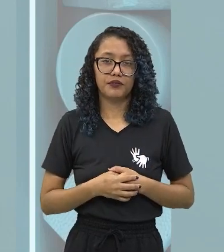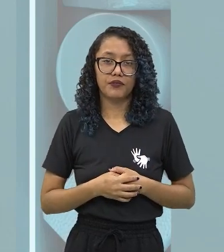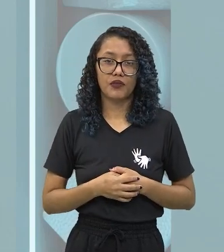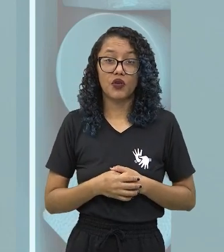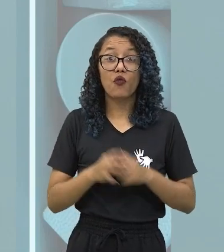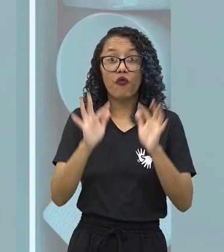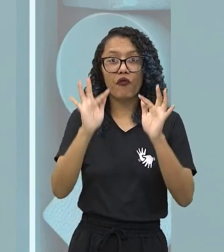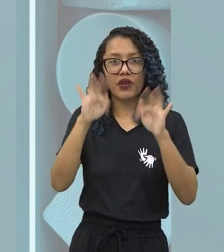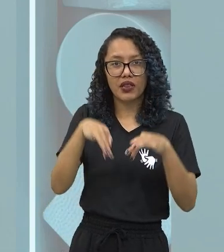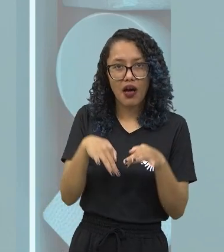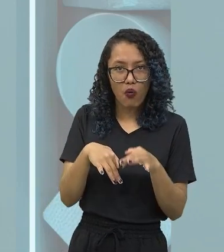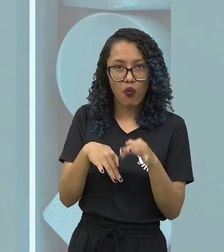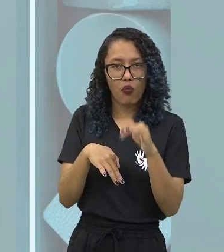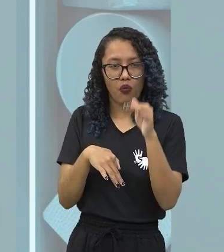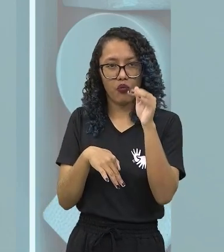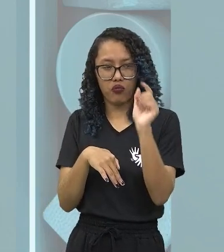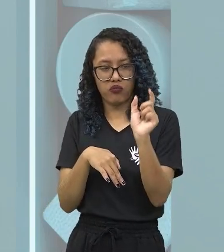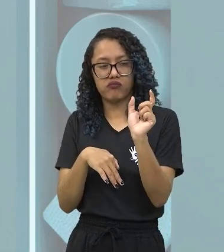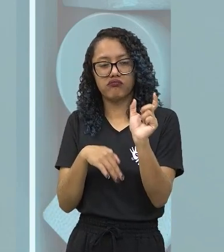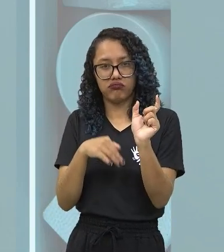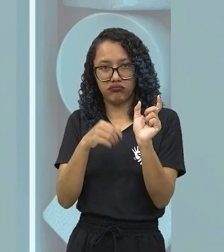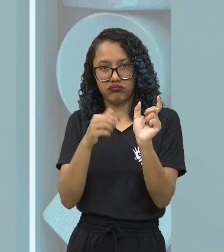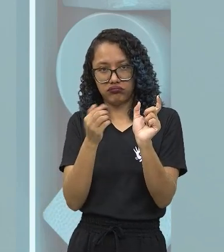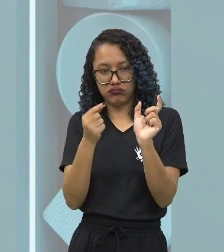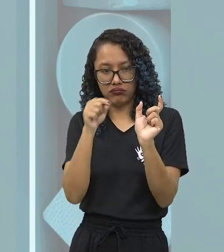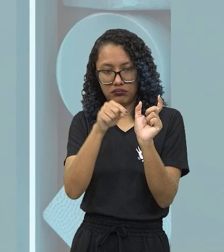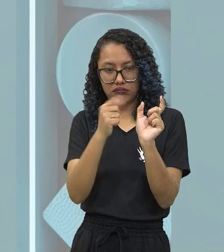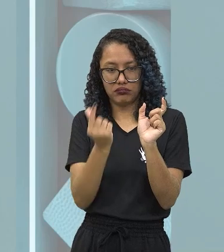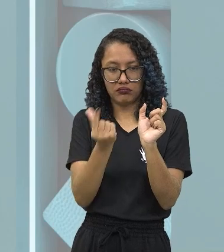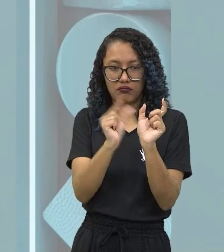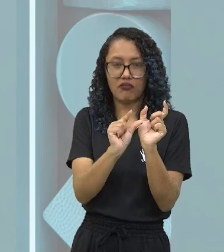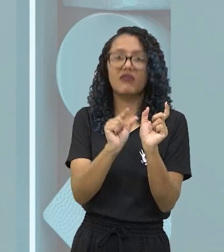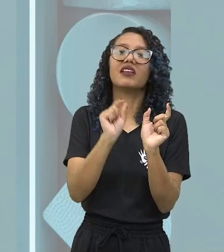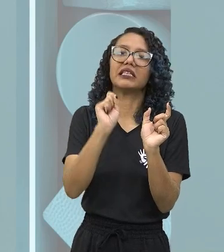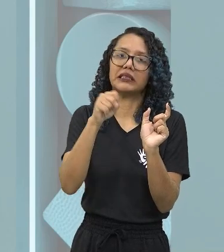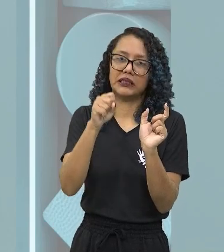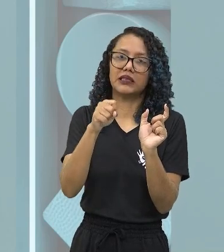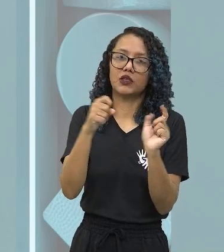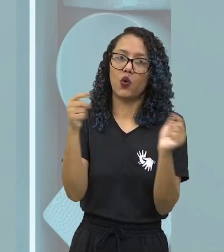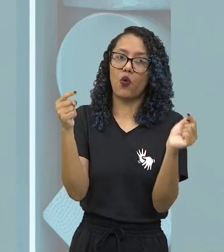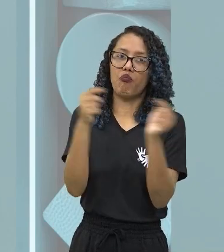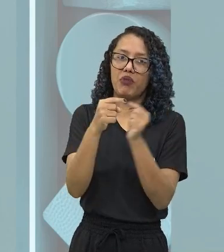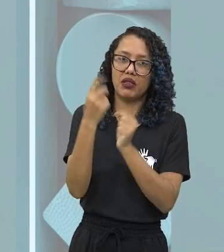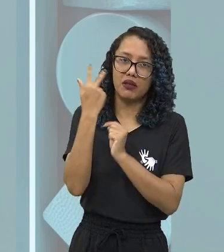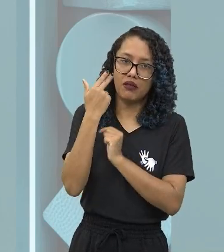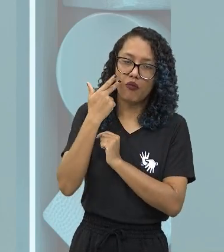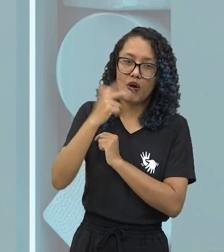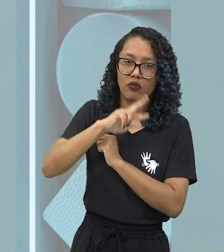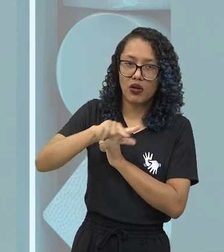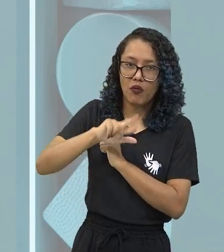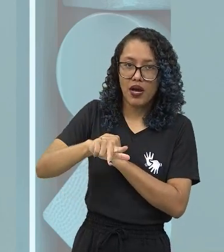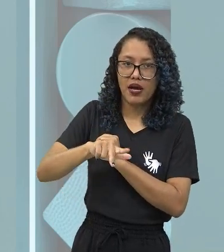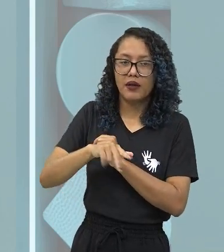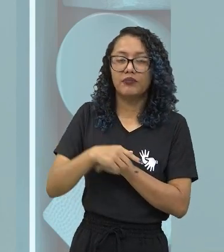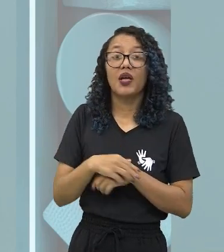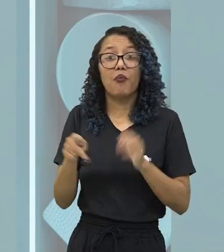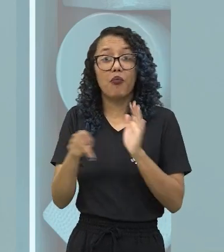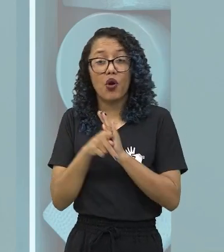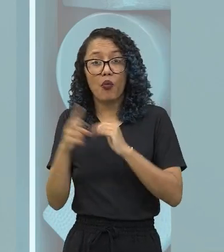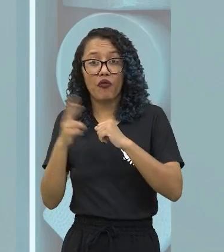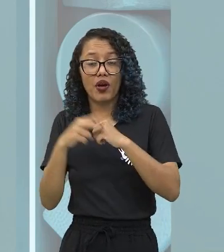particípio dele, sim, é irregular. Então, ele faz parte desse conjunto, né? Ele está aqui como os verbos irregulares,